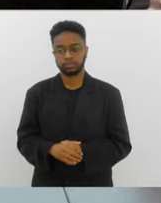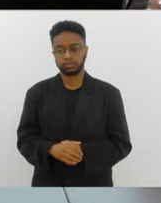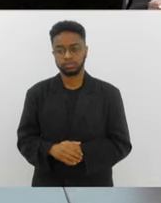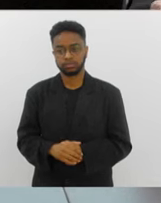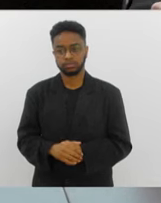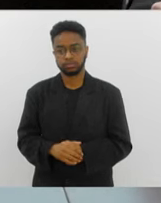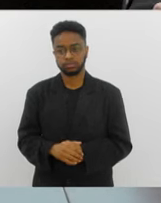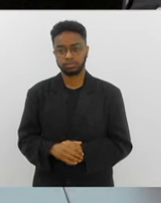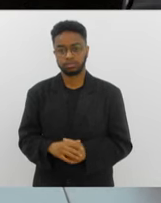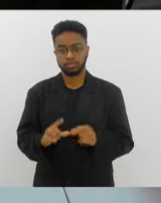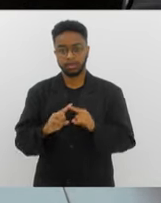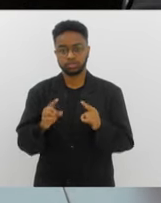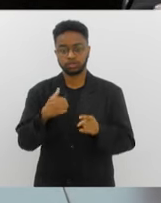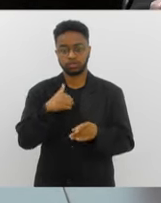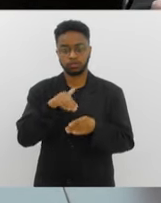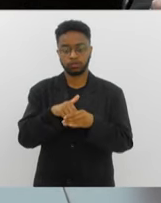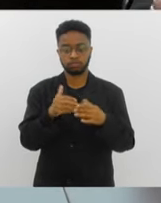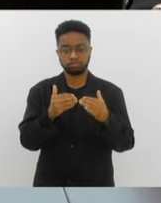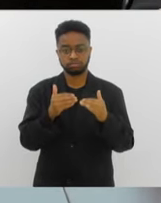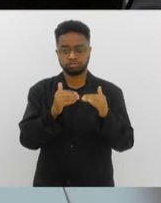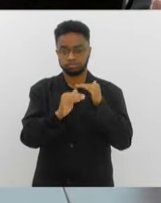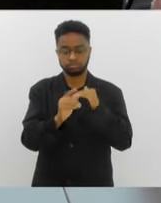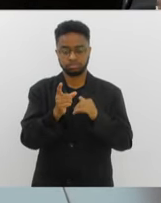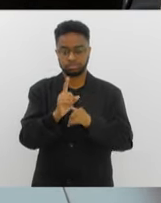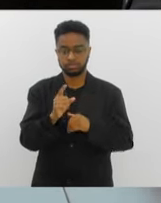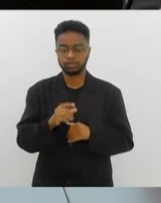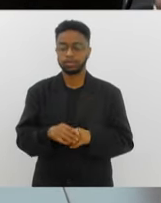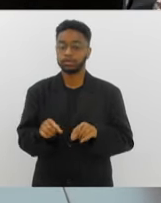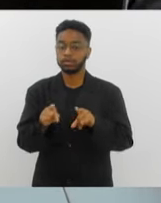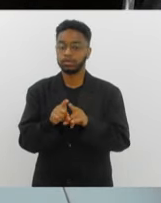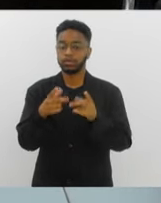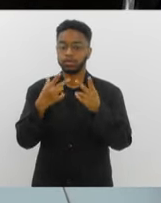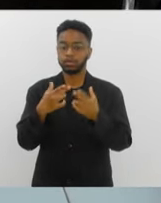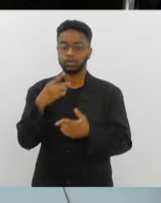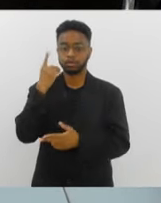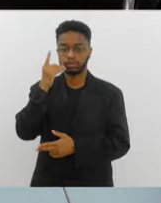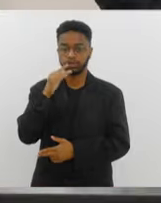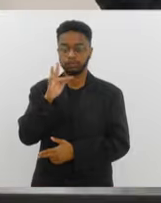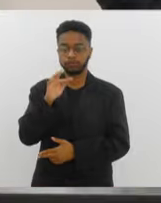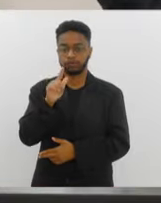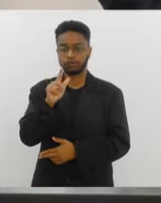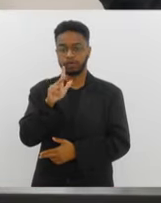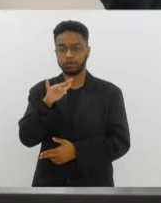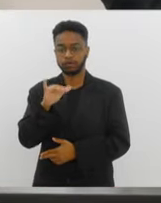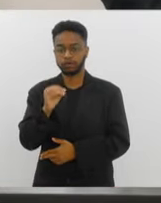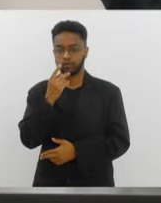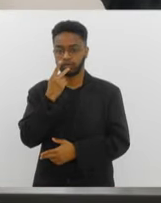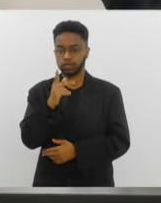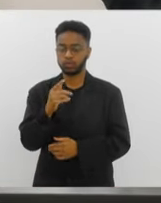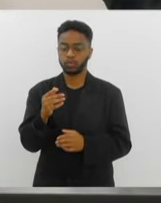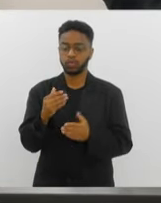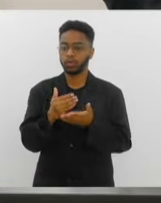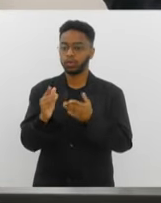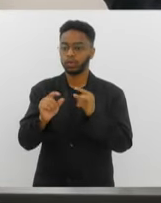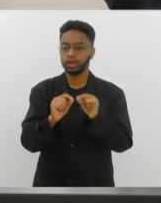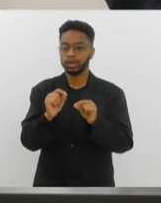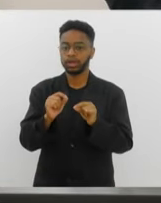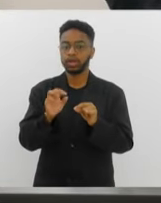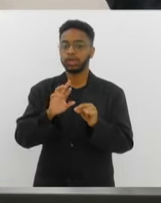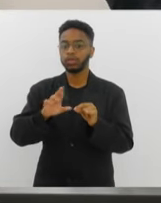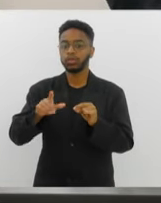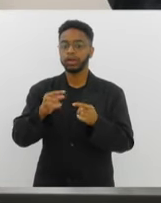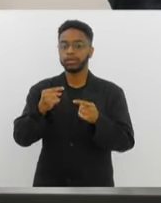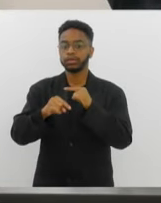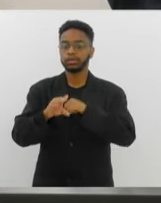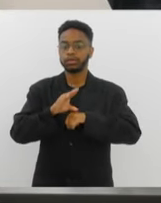não estou havendo divergência. Contempla o que foi bem colocado pelo deputado Serafim no início da sessão, que nesse caso a inconstitucionalidade não está baseada no vício